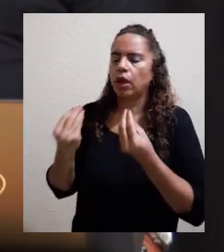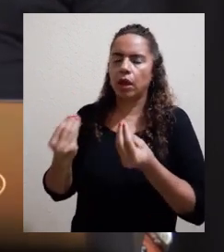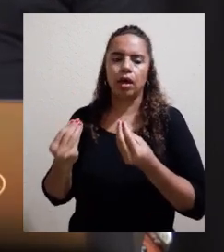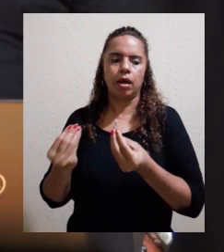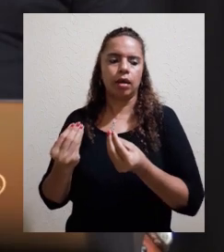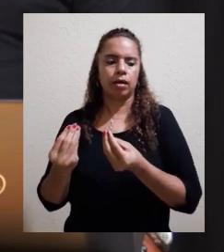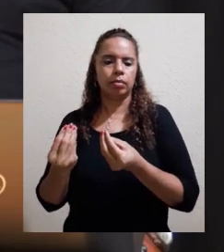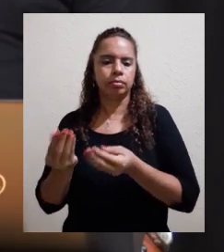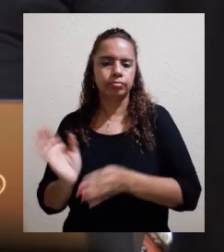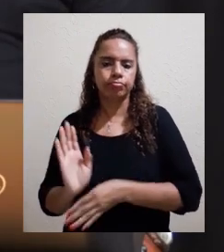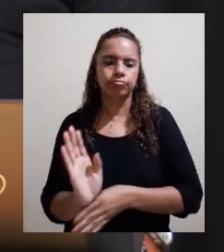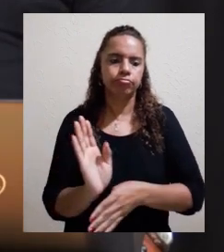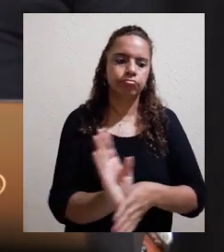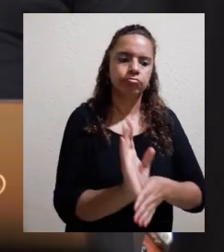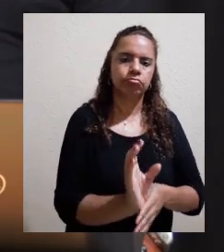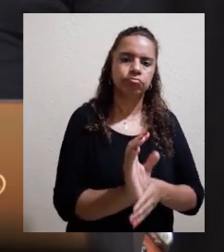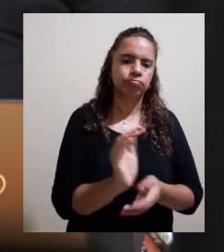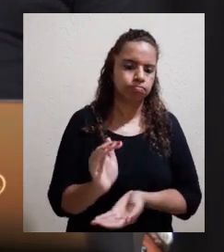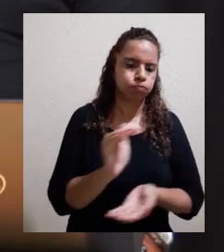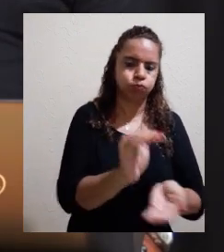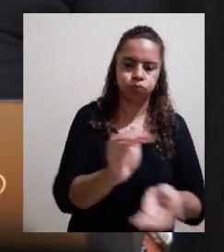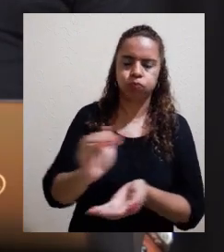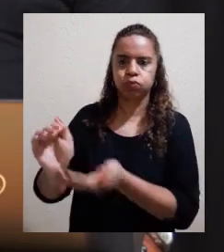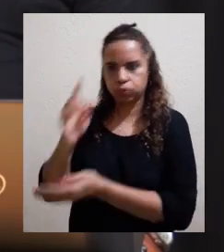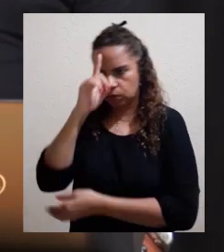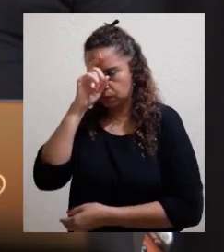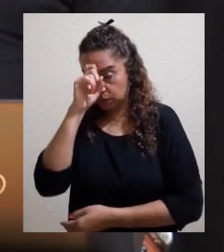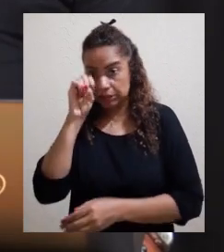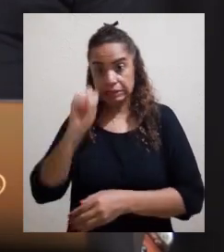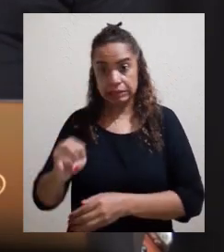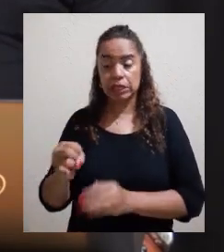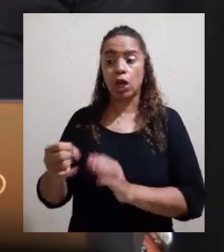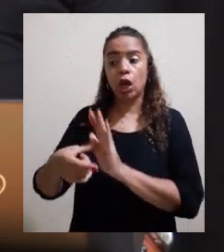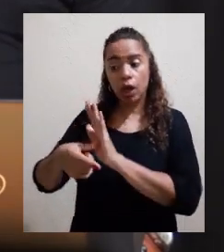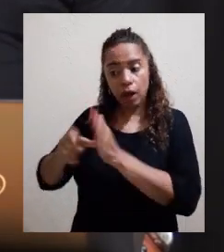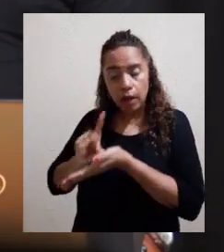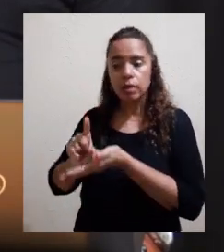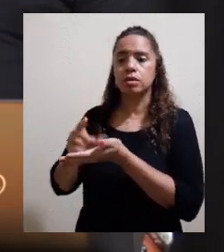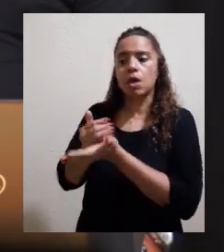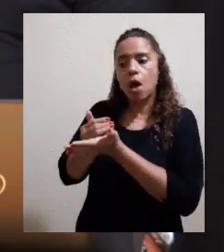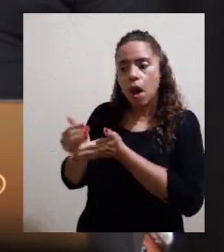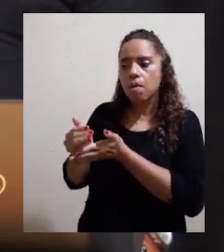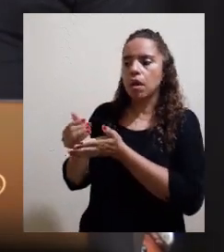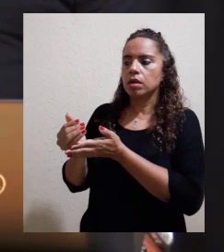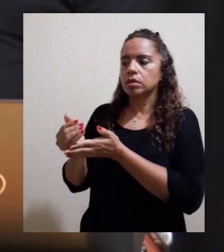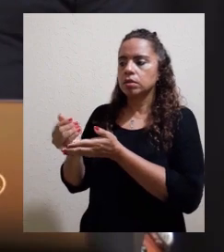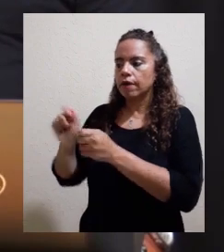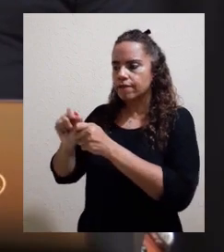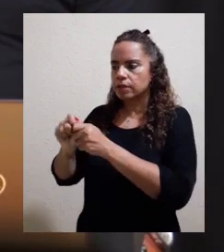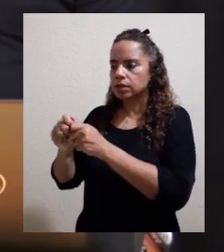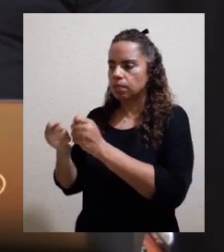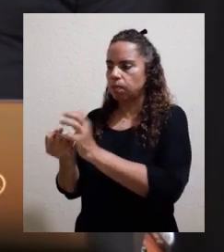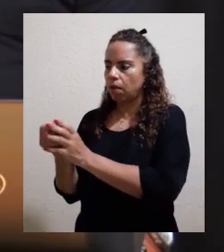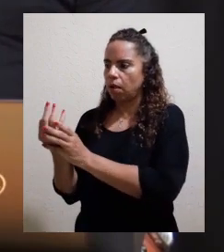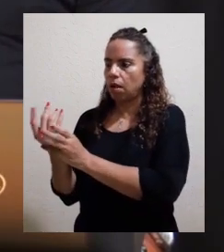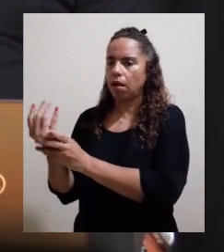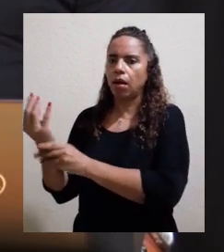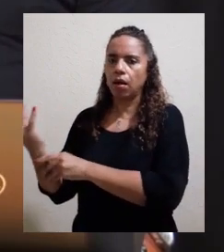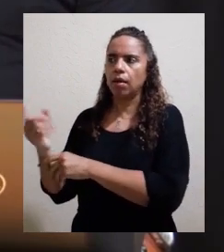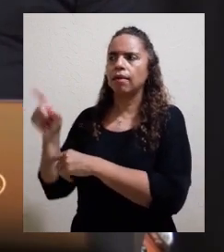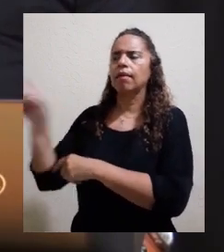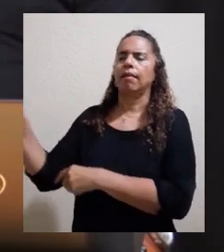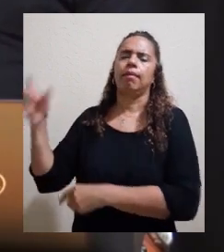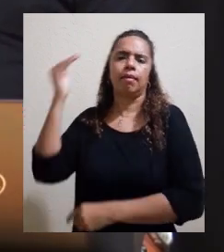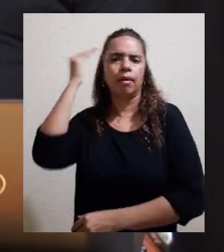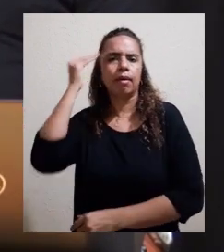condição de abastecer uma população do tamanho da nossa, né? Se a gente tivesse começado a fazer isso antes, né? A gente conseguiria ter. Coreia